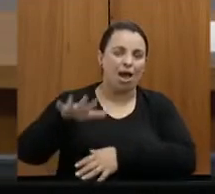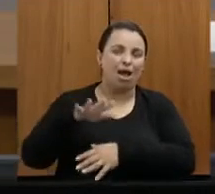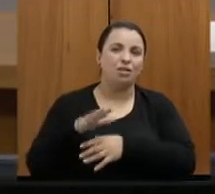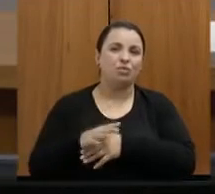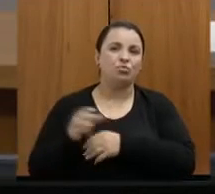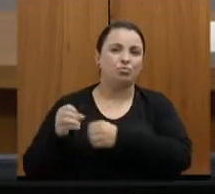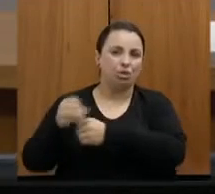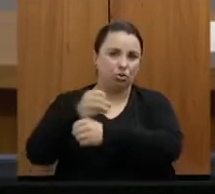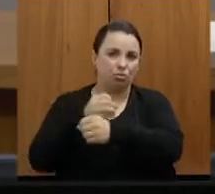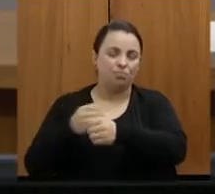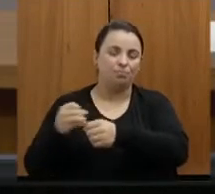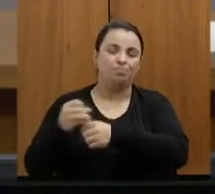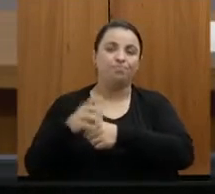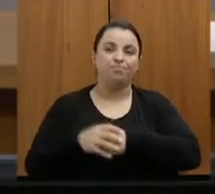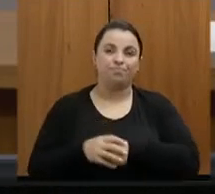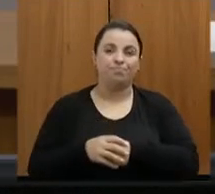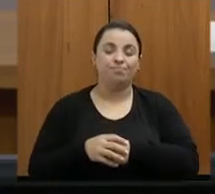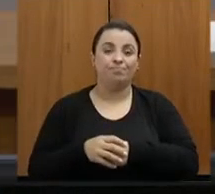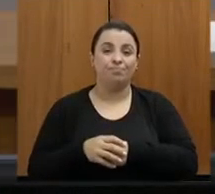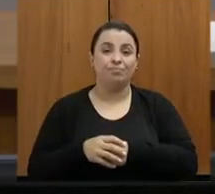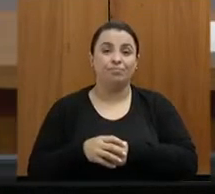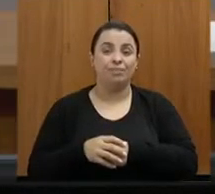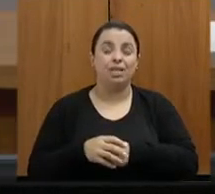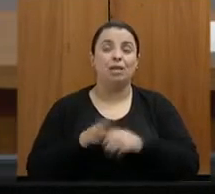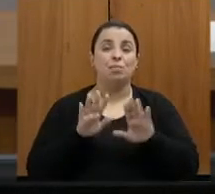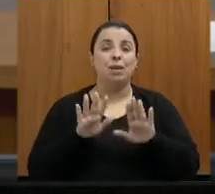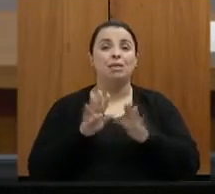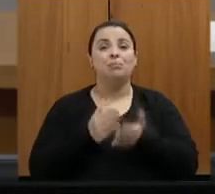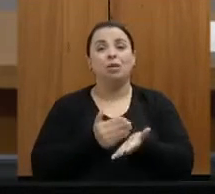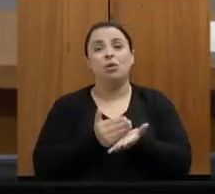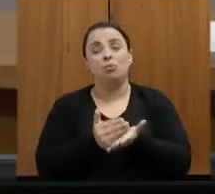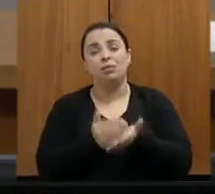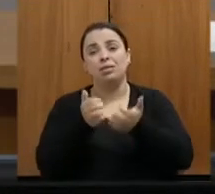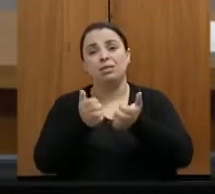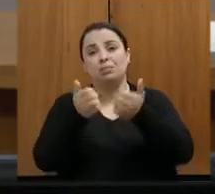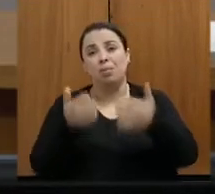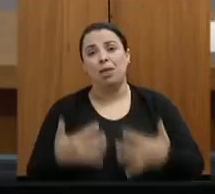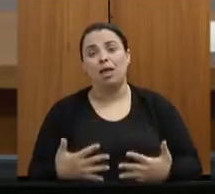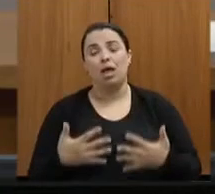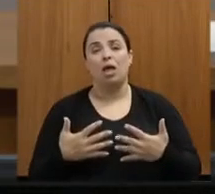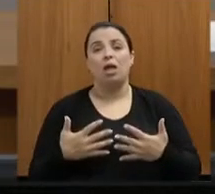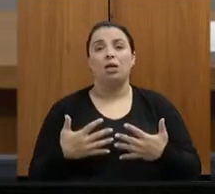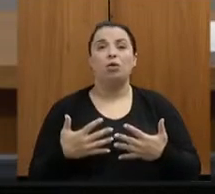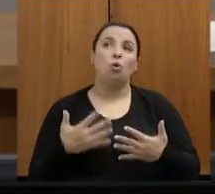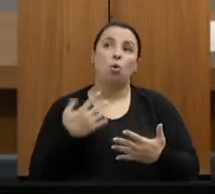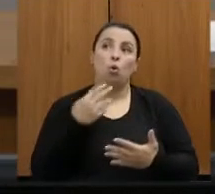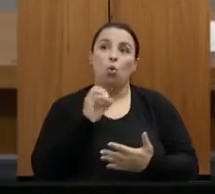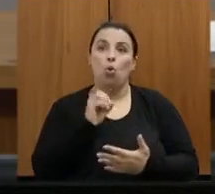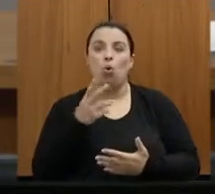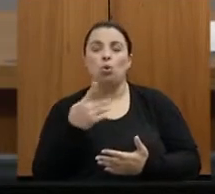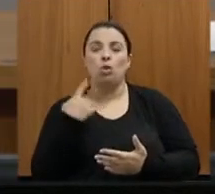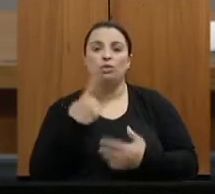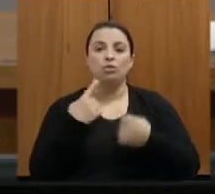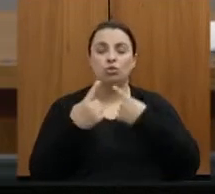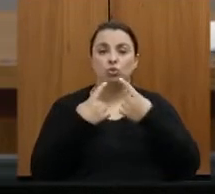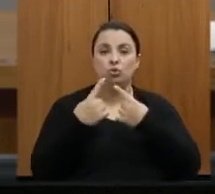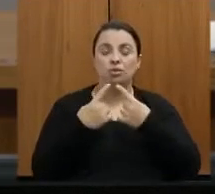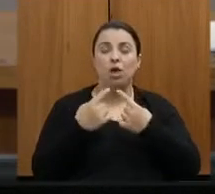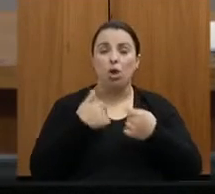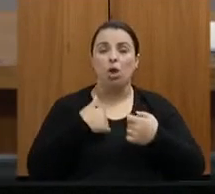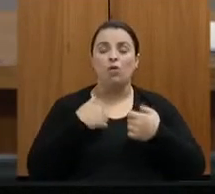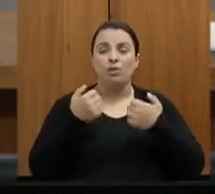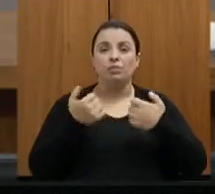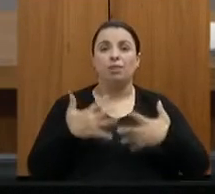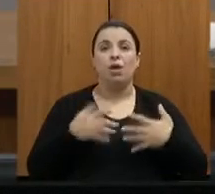poder esplanar um pouquinho. Mas, para a gente já dar início às nossas discussões, hoje a Secretaria de